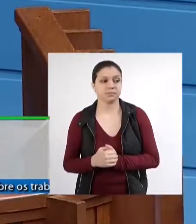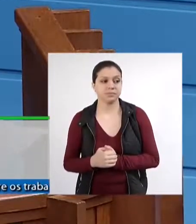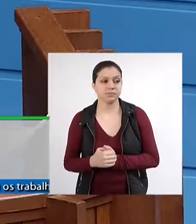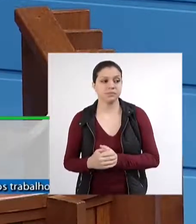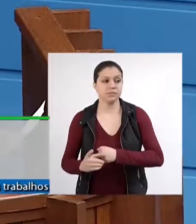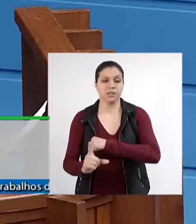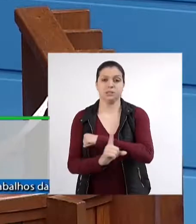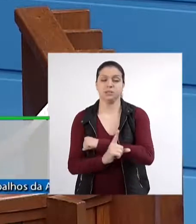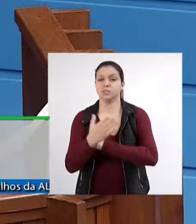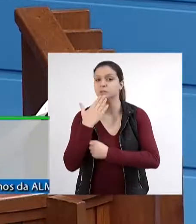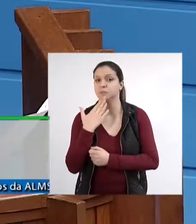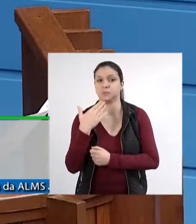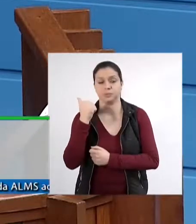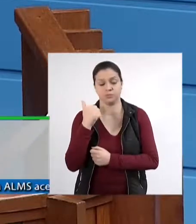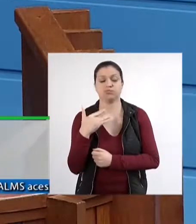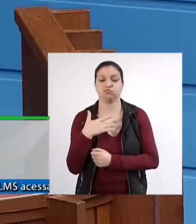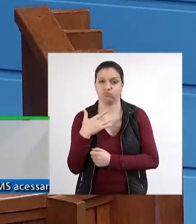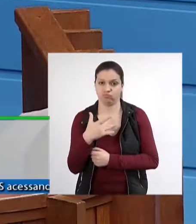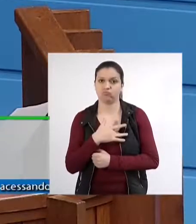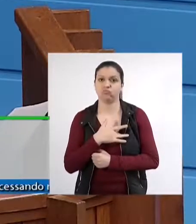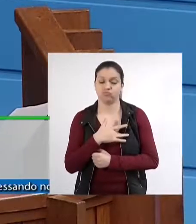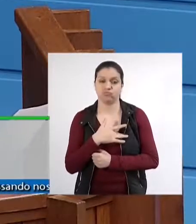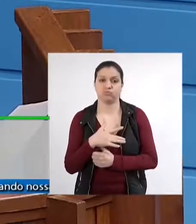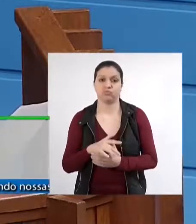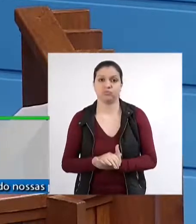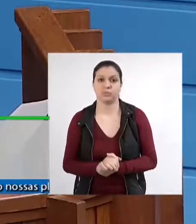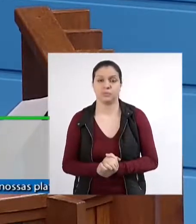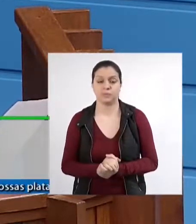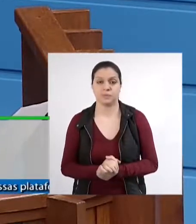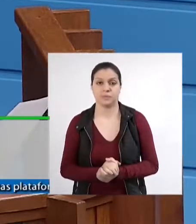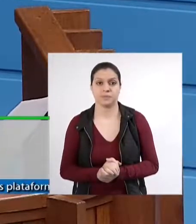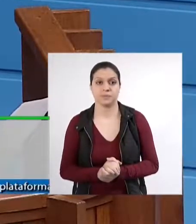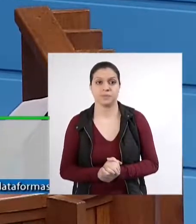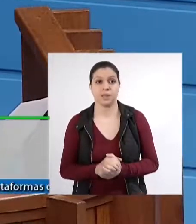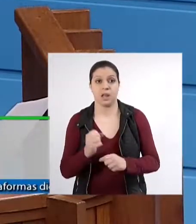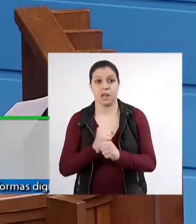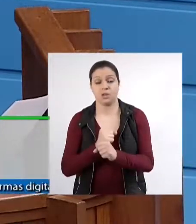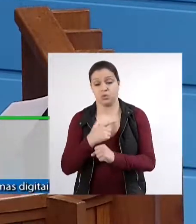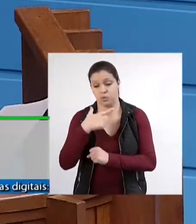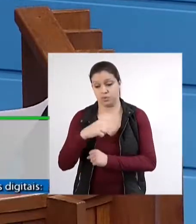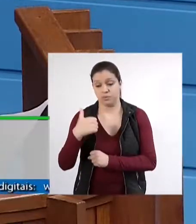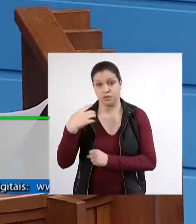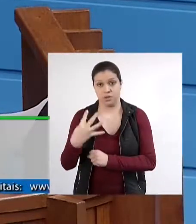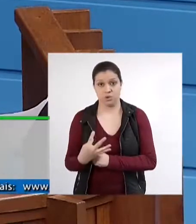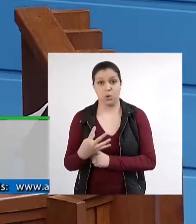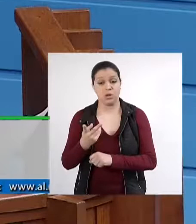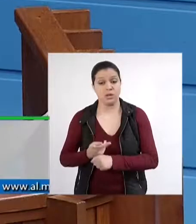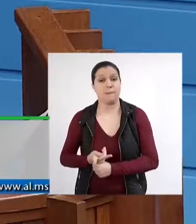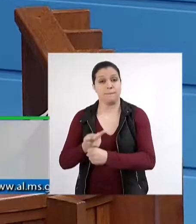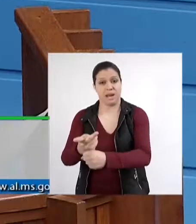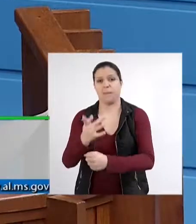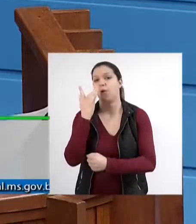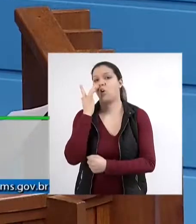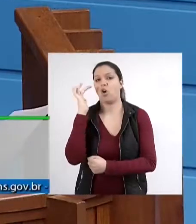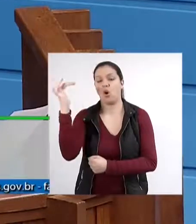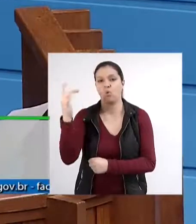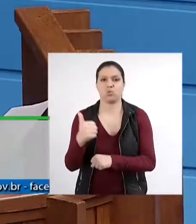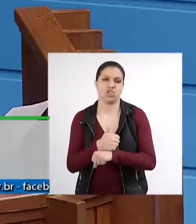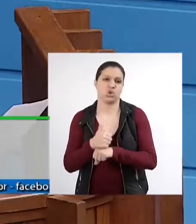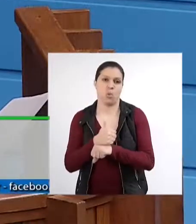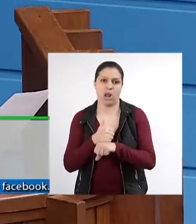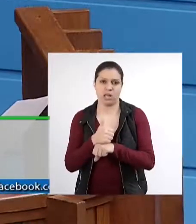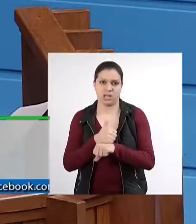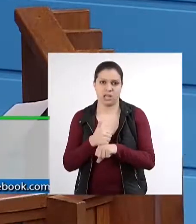atende os melhores padrões de saúde. Em o ano 2014 recebeu o Prêmio Ouro de Qualidade